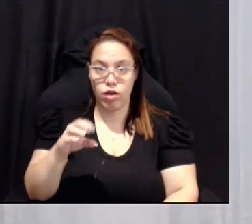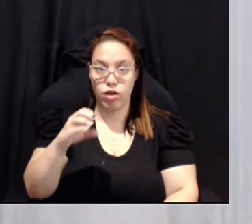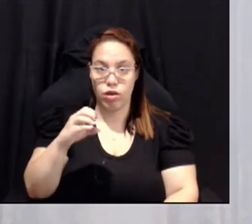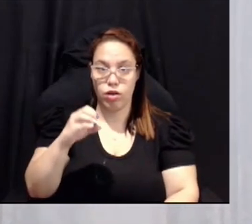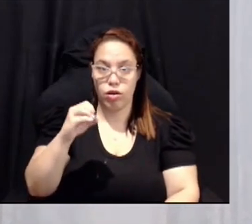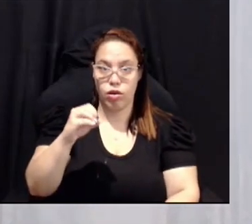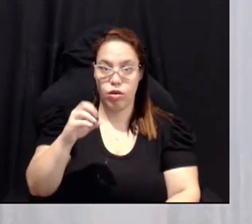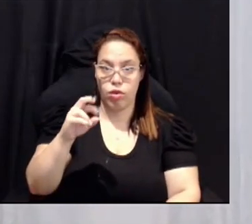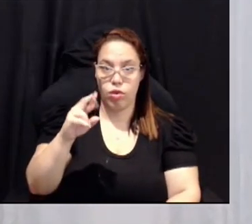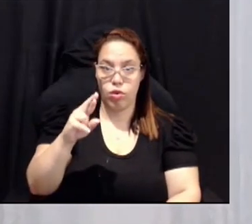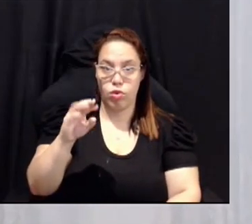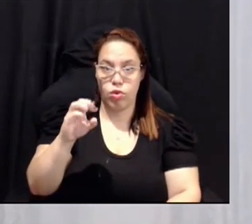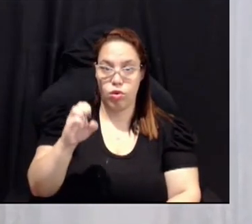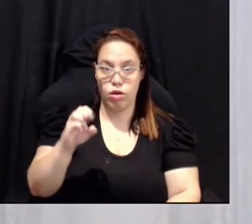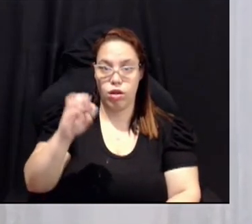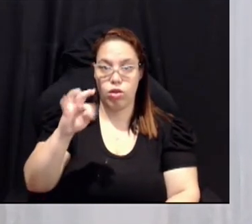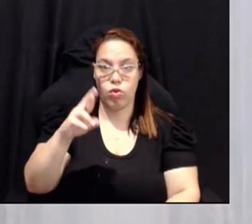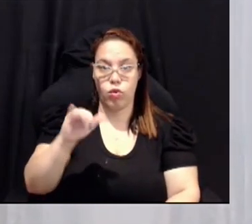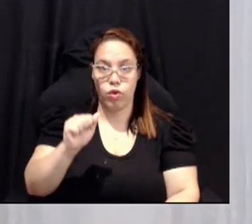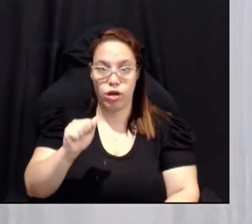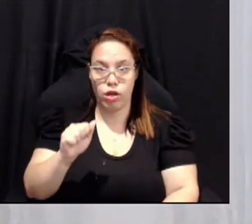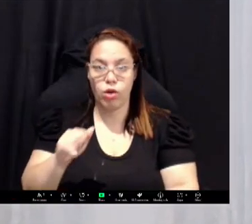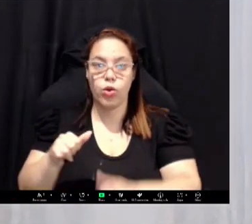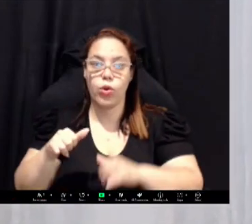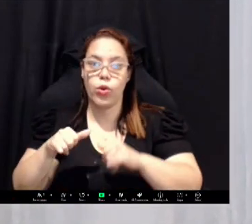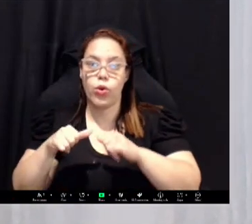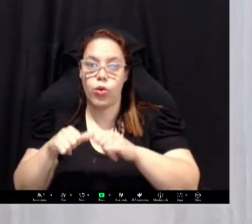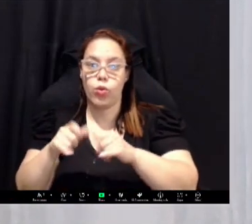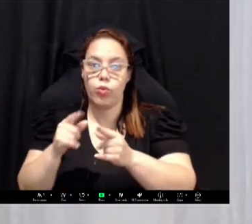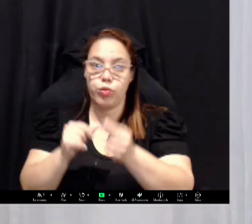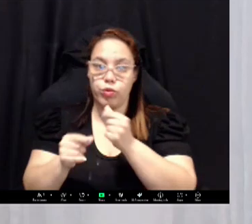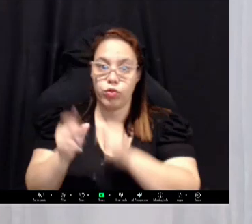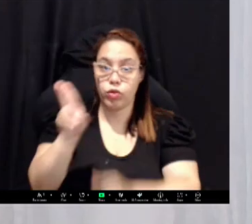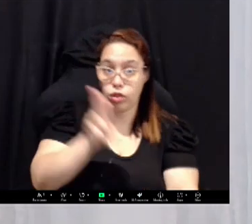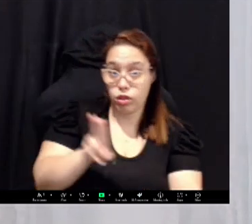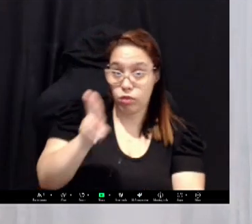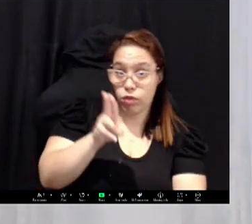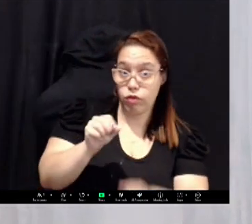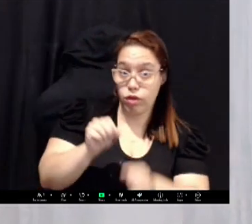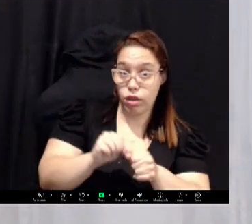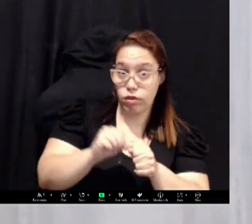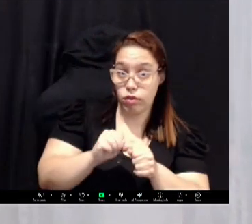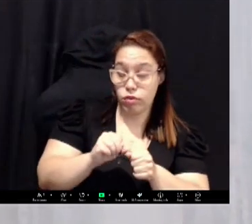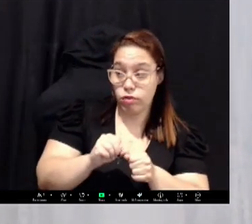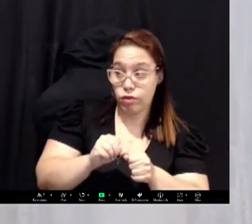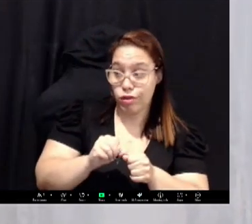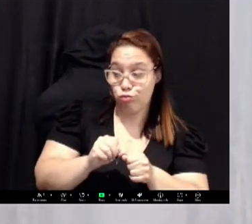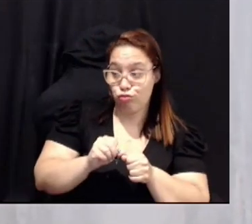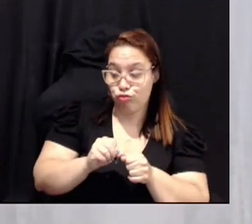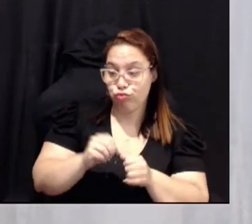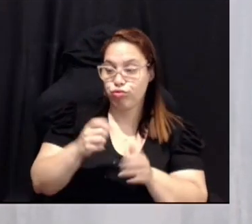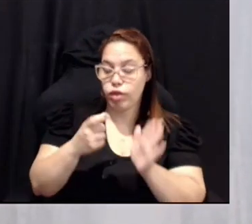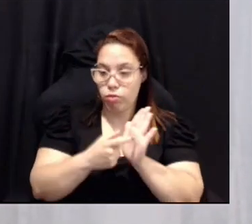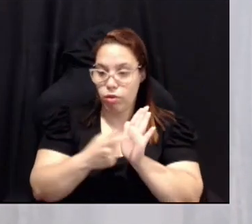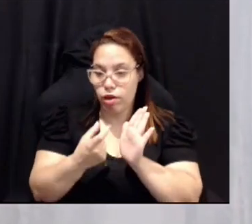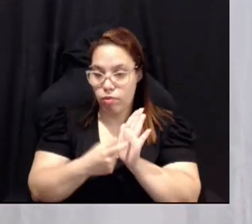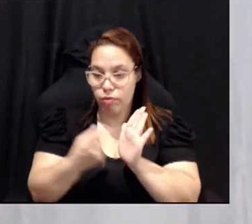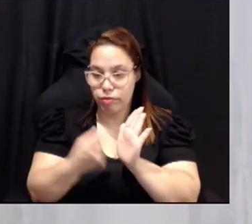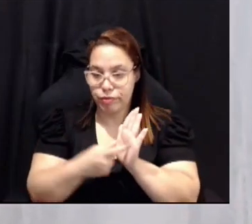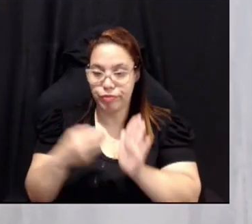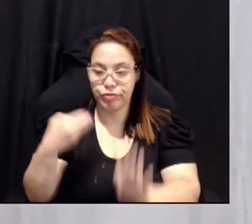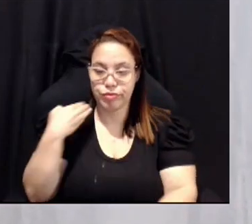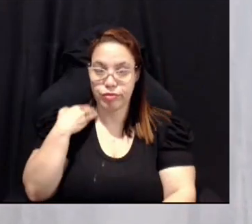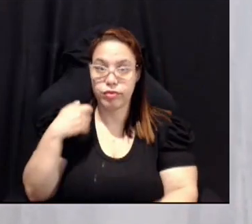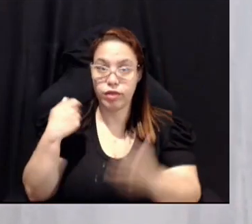financeiro que você usa uma corretora para fazer isso. E para abrir uma conta na corretora, você precisa ser maior